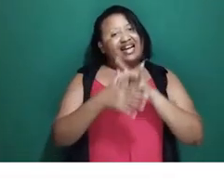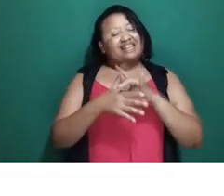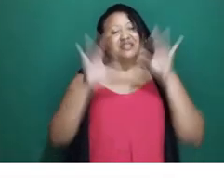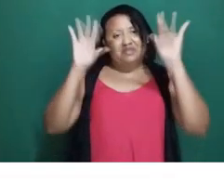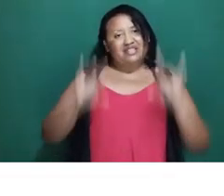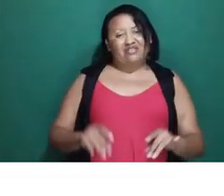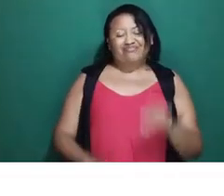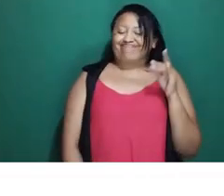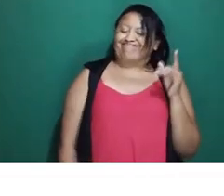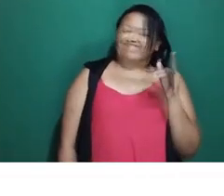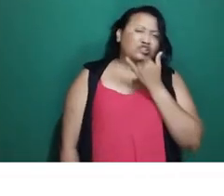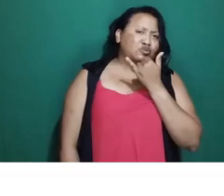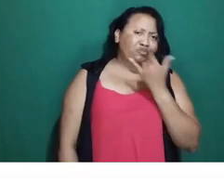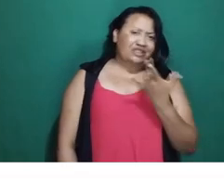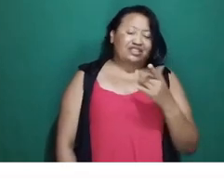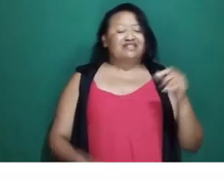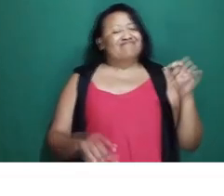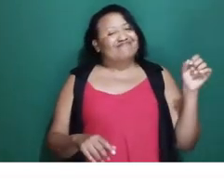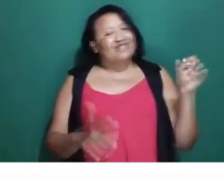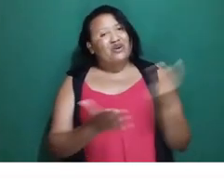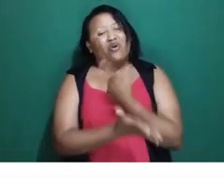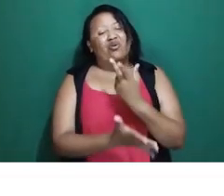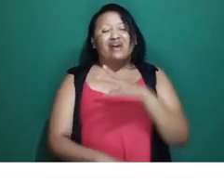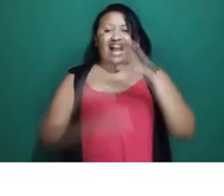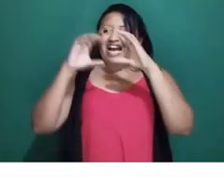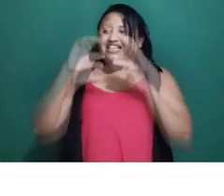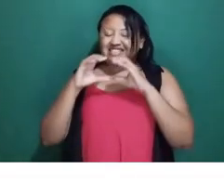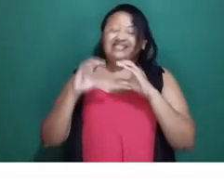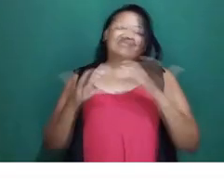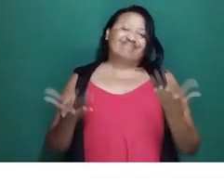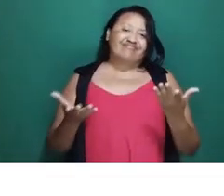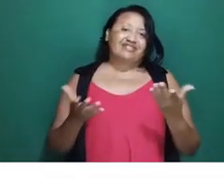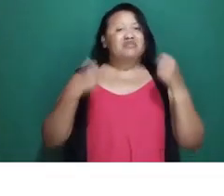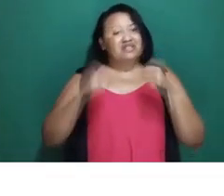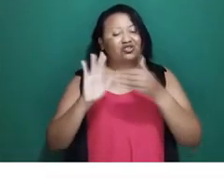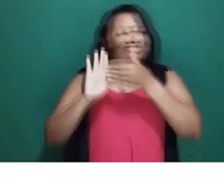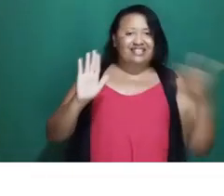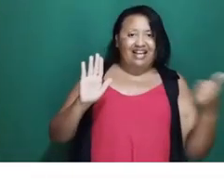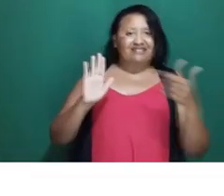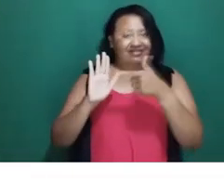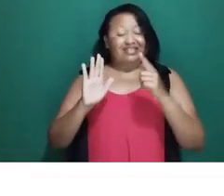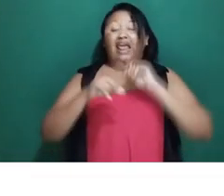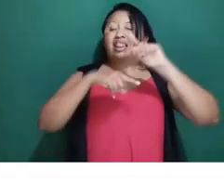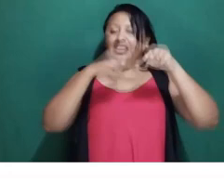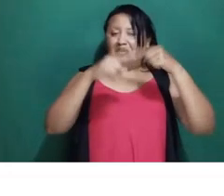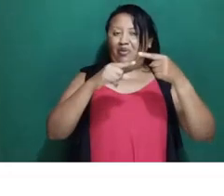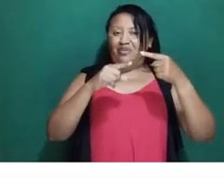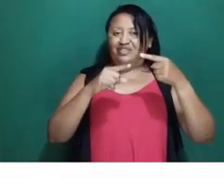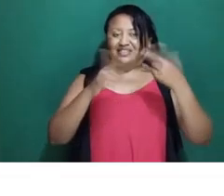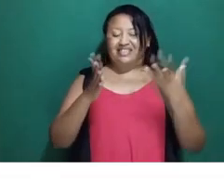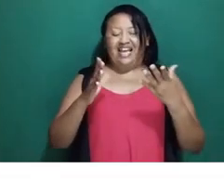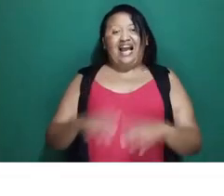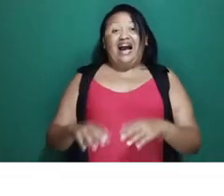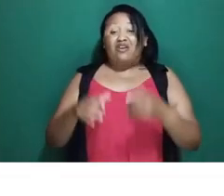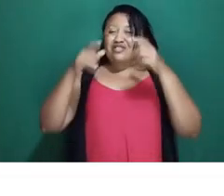vacilou no nome do nosso novo sanduíche por isso a gente resolveu tirar ele do cardápio mas logo mais o sanduíche com a maior